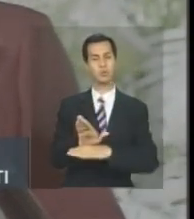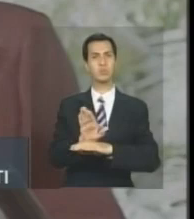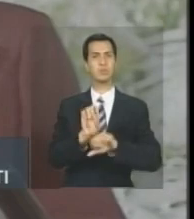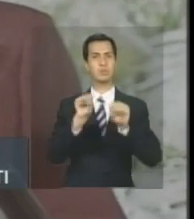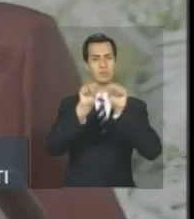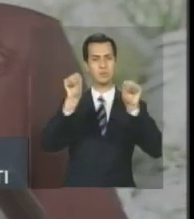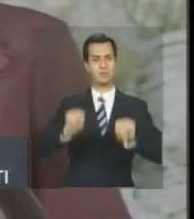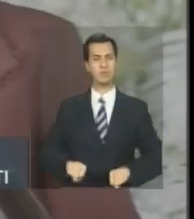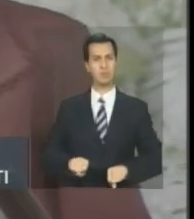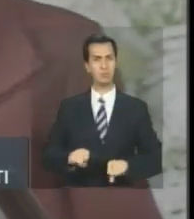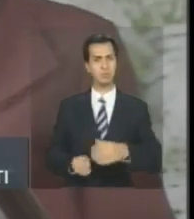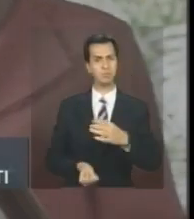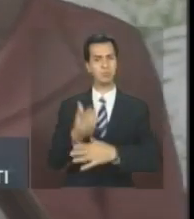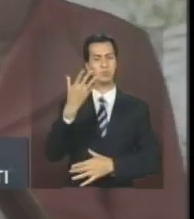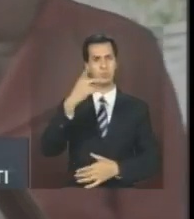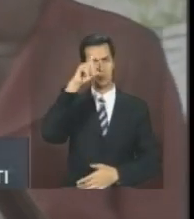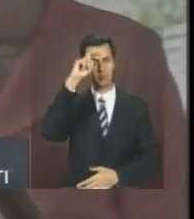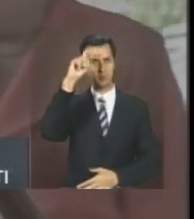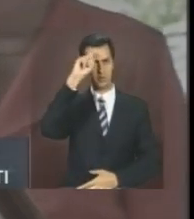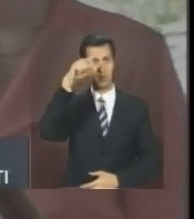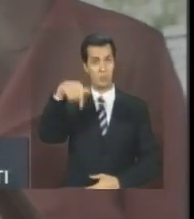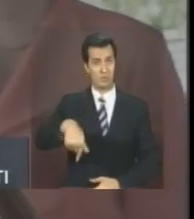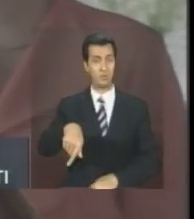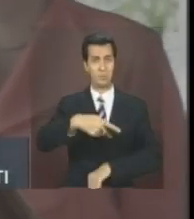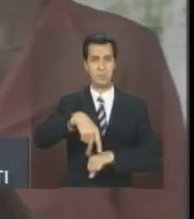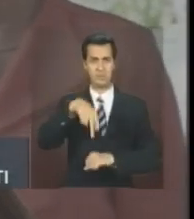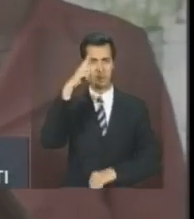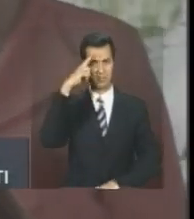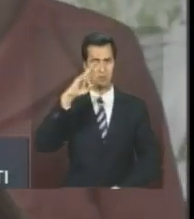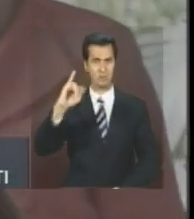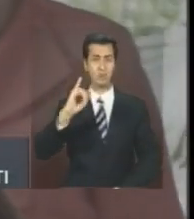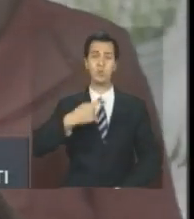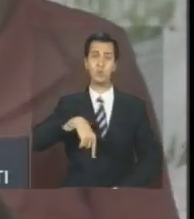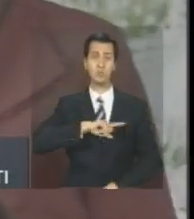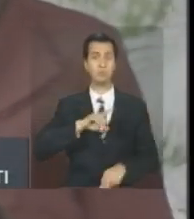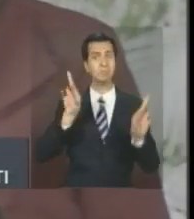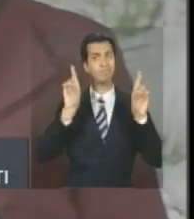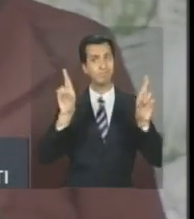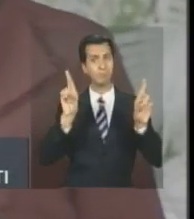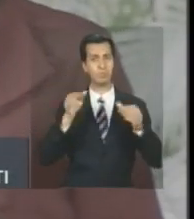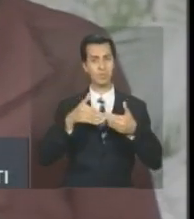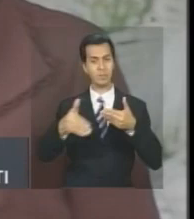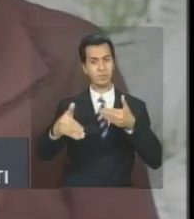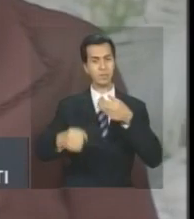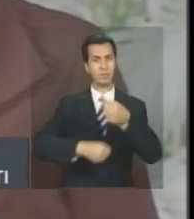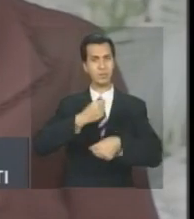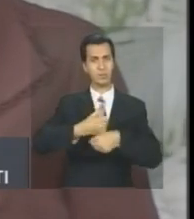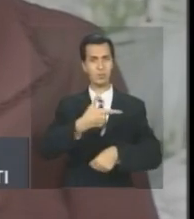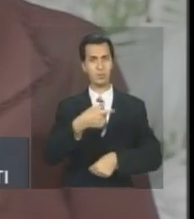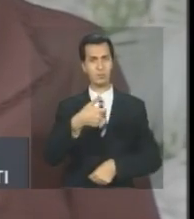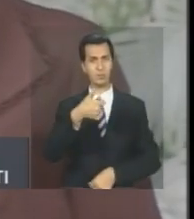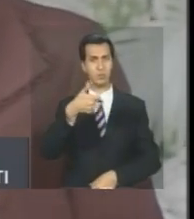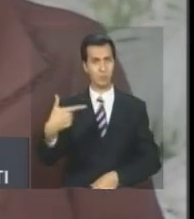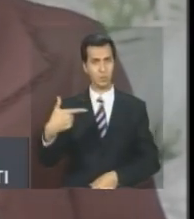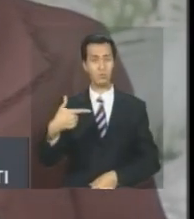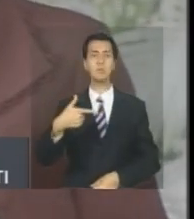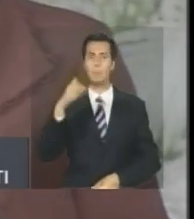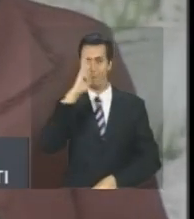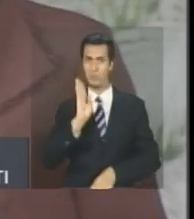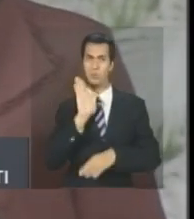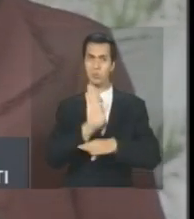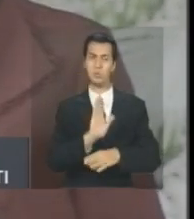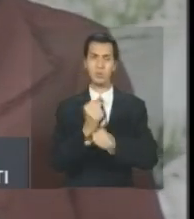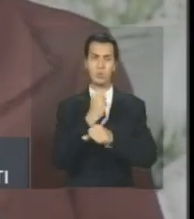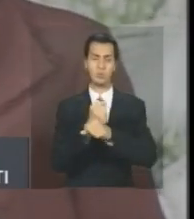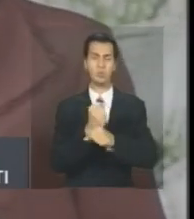Haiti. A previsão é inaugurar neste ano, com a participação do Brasil, 3